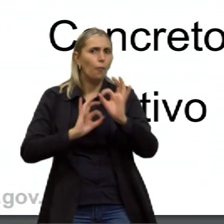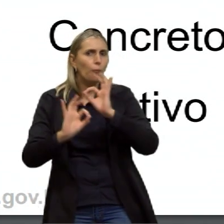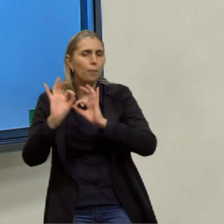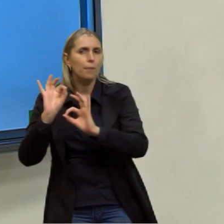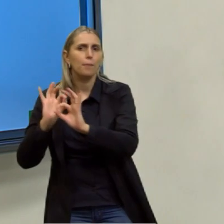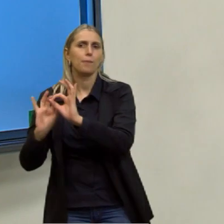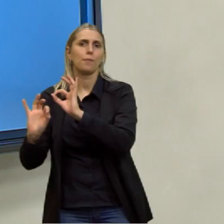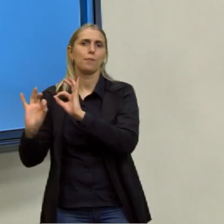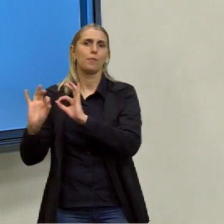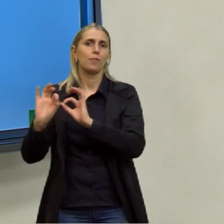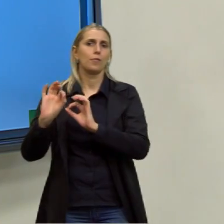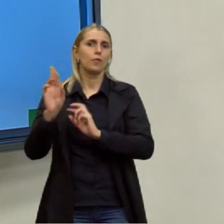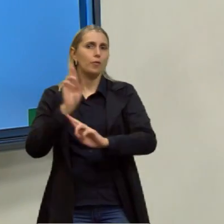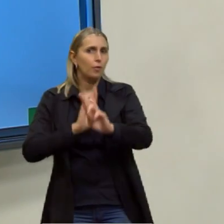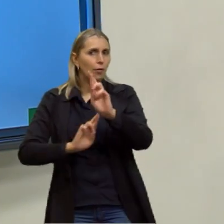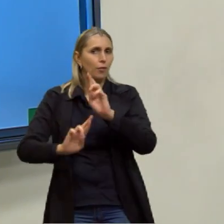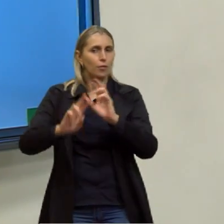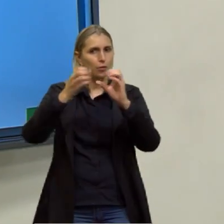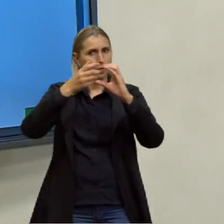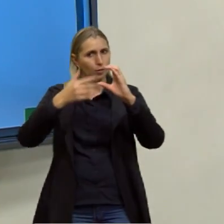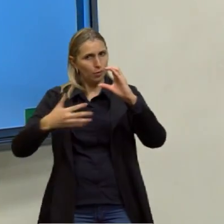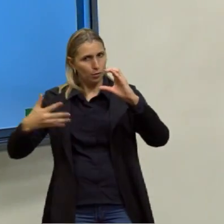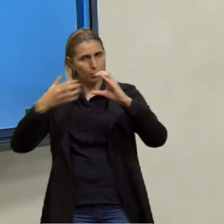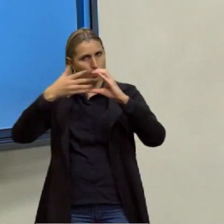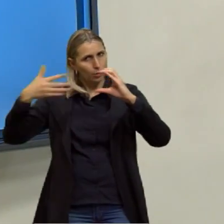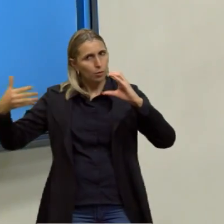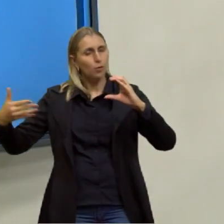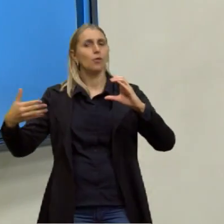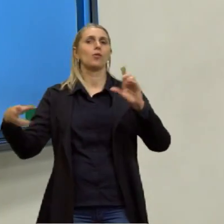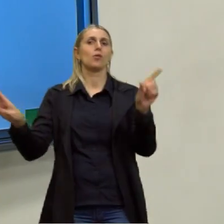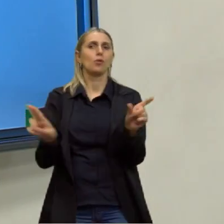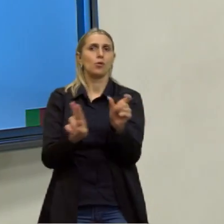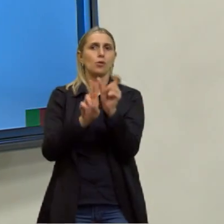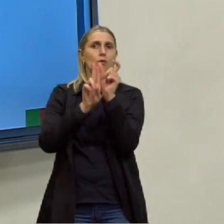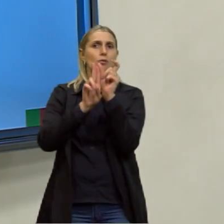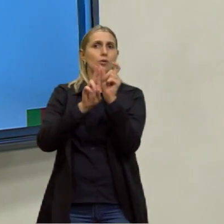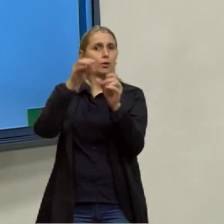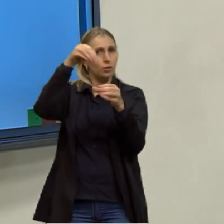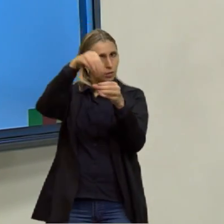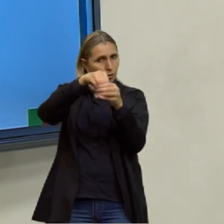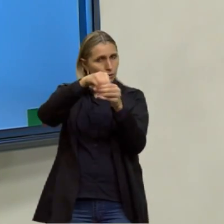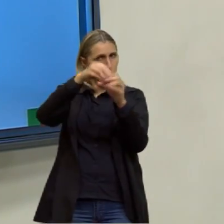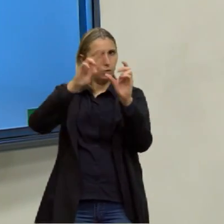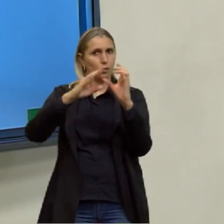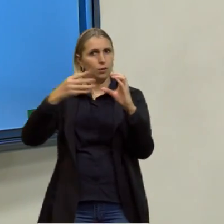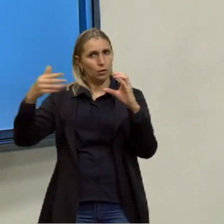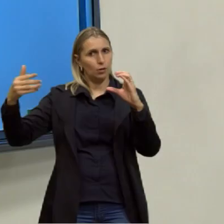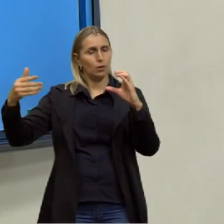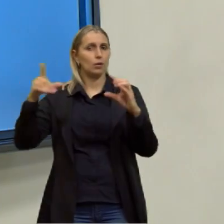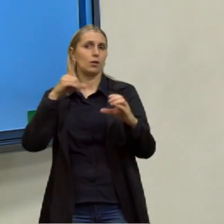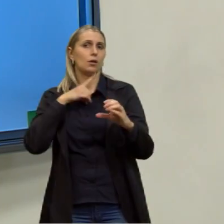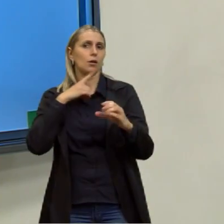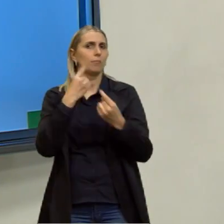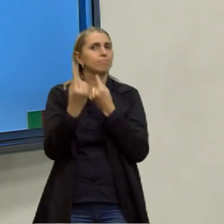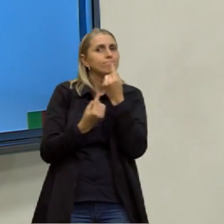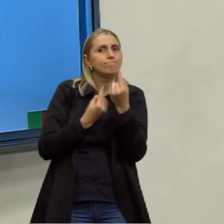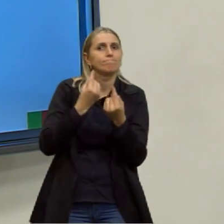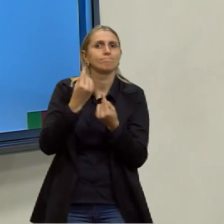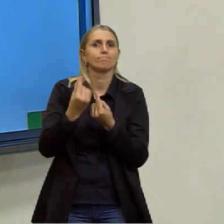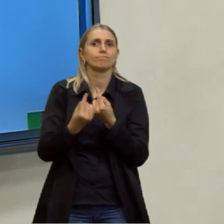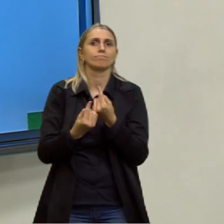organizadas de acordo com as suas características como substantivos e dentro dessas características a gente vai ter